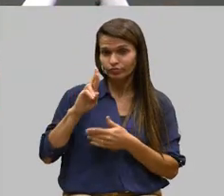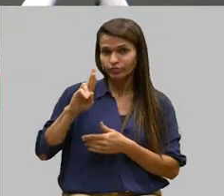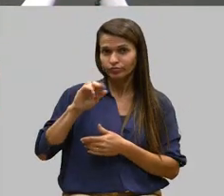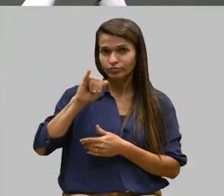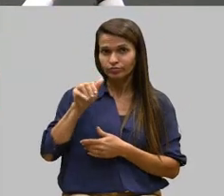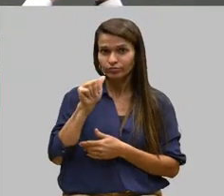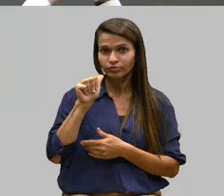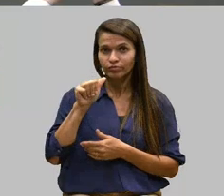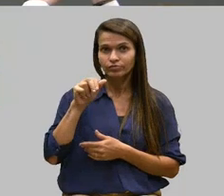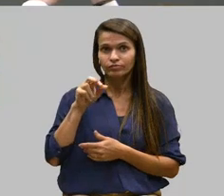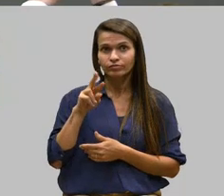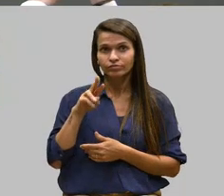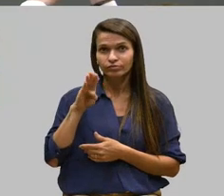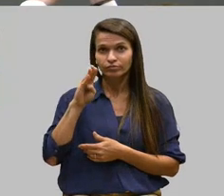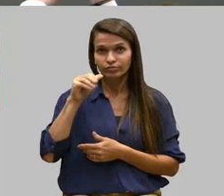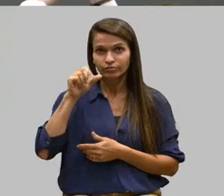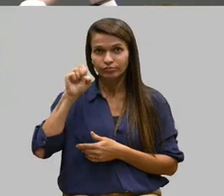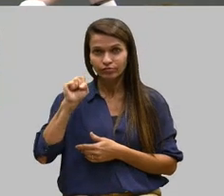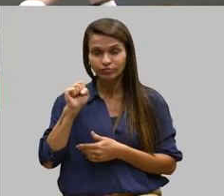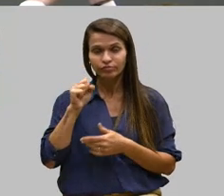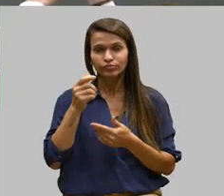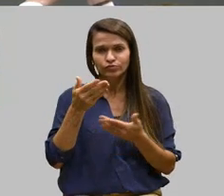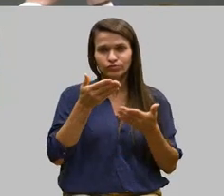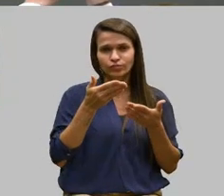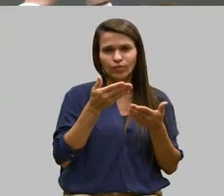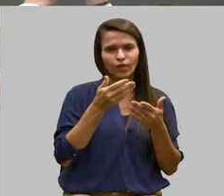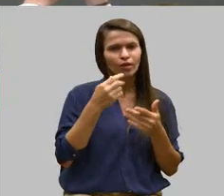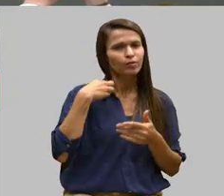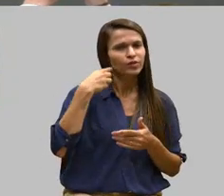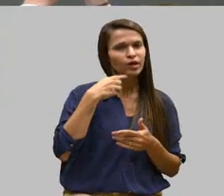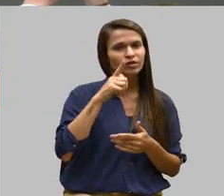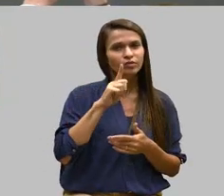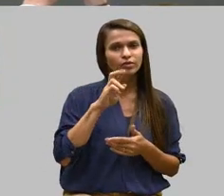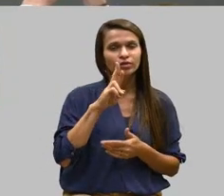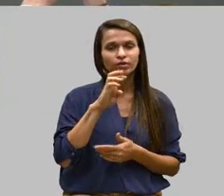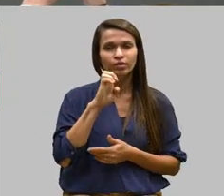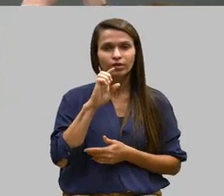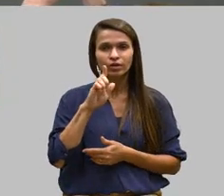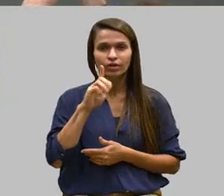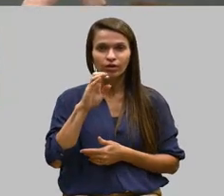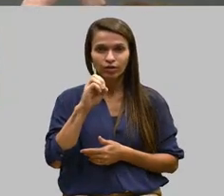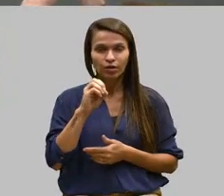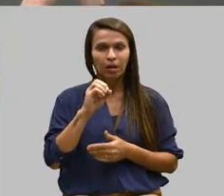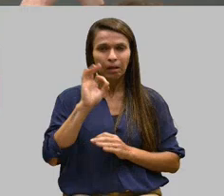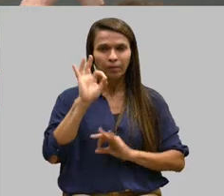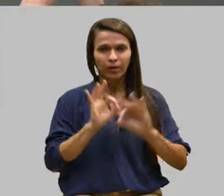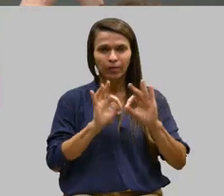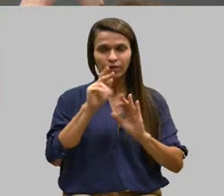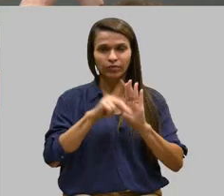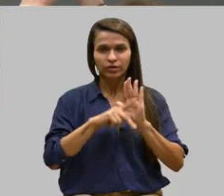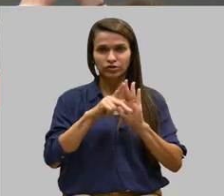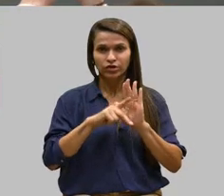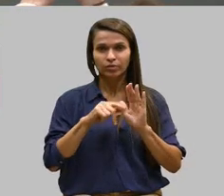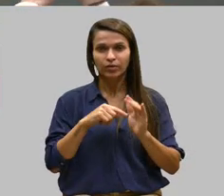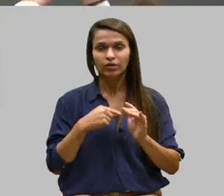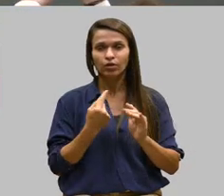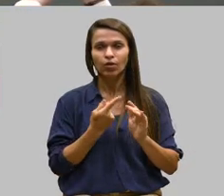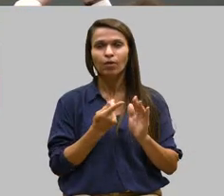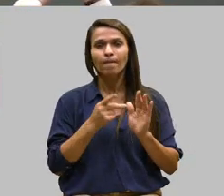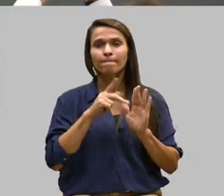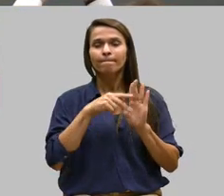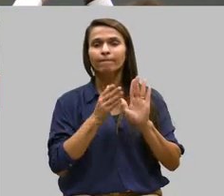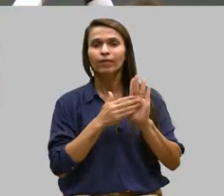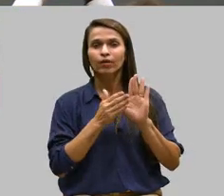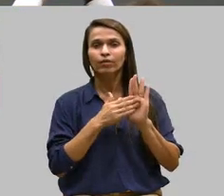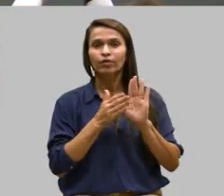convoca que o deputado grego que ele é muito preparado prepararam um projeto para nós protocolar na